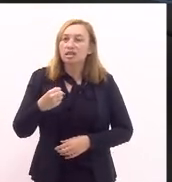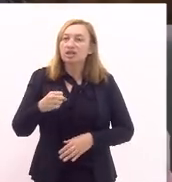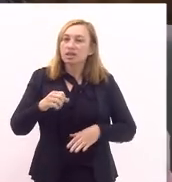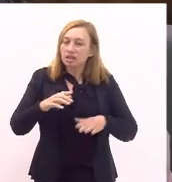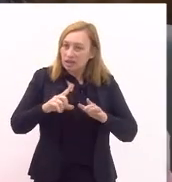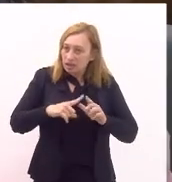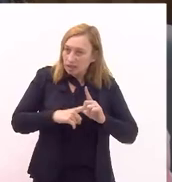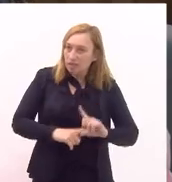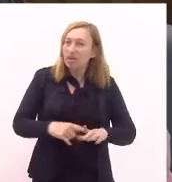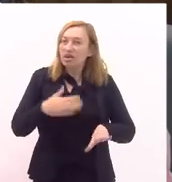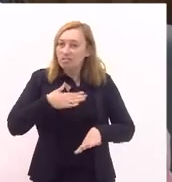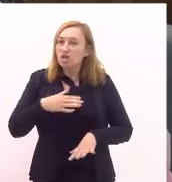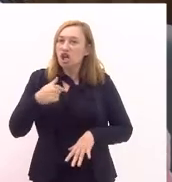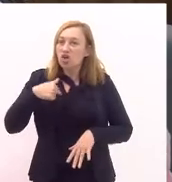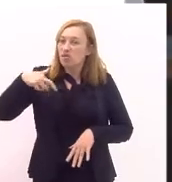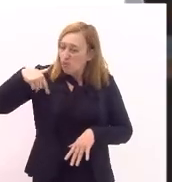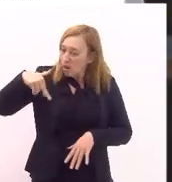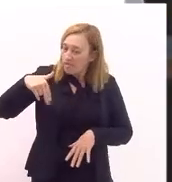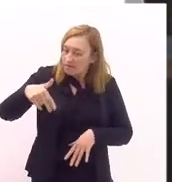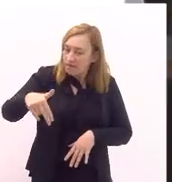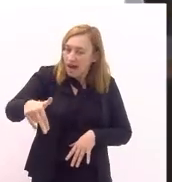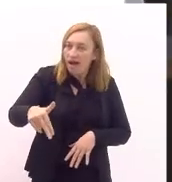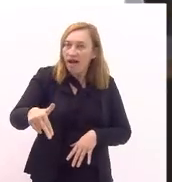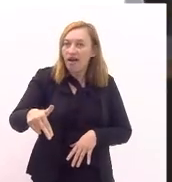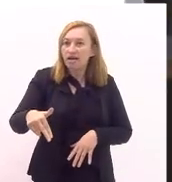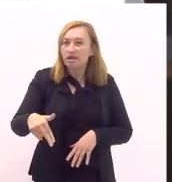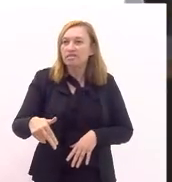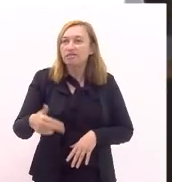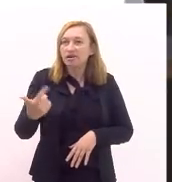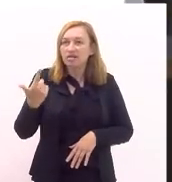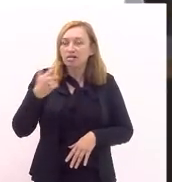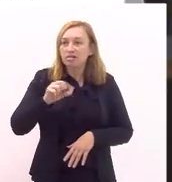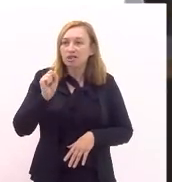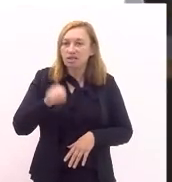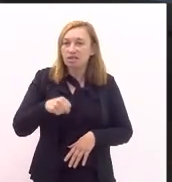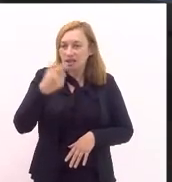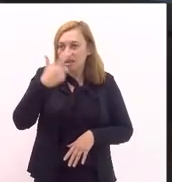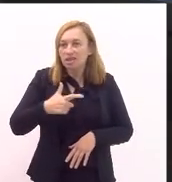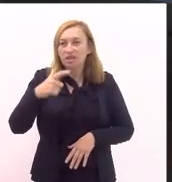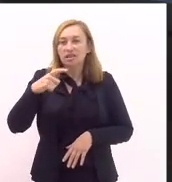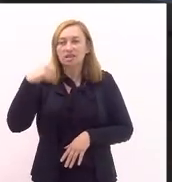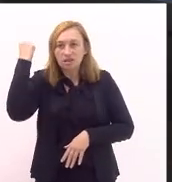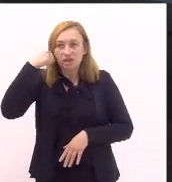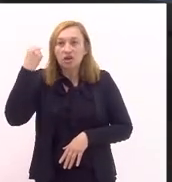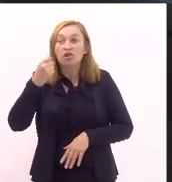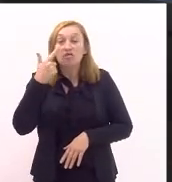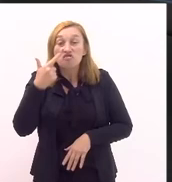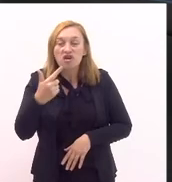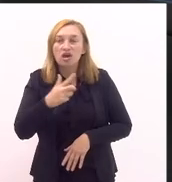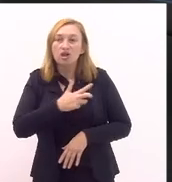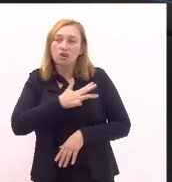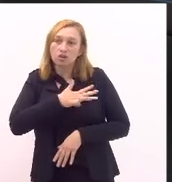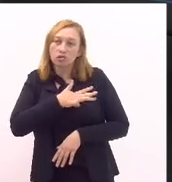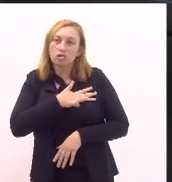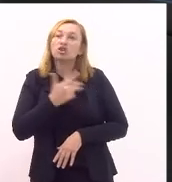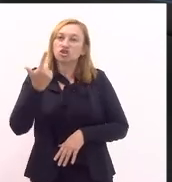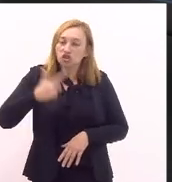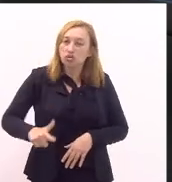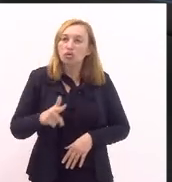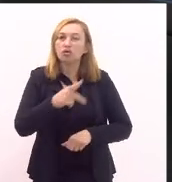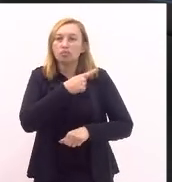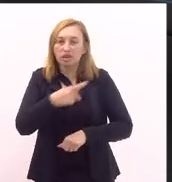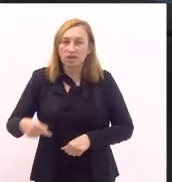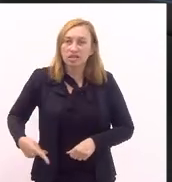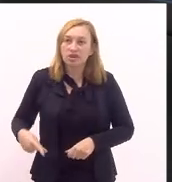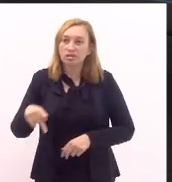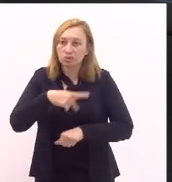depender de mim eu vou andar por aí vou ter vai ser senador assim como eu quero ver Lula Presidente desse